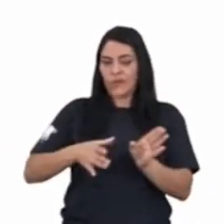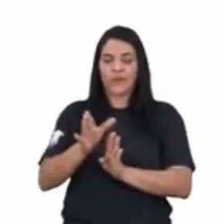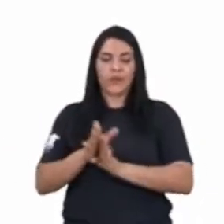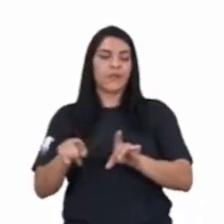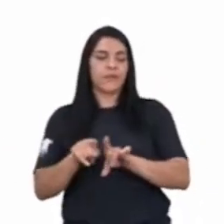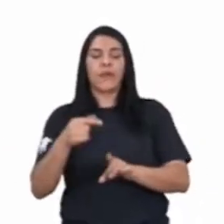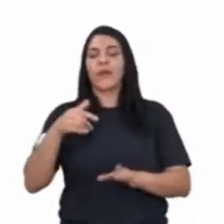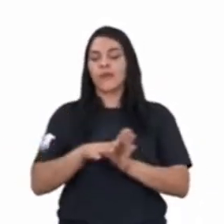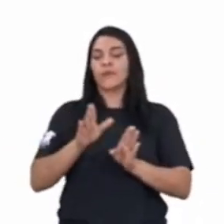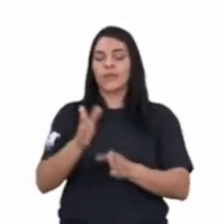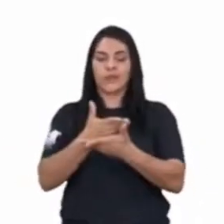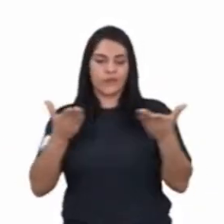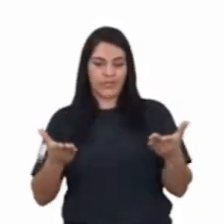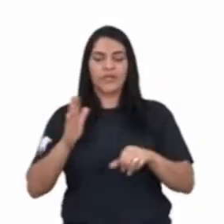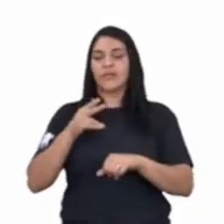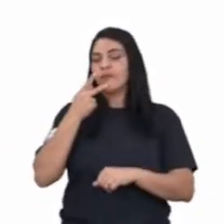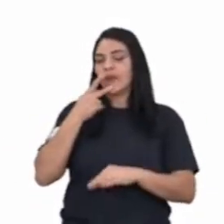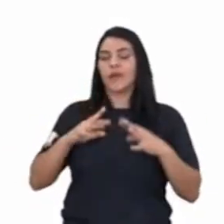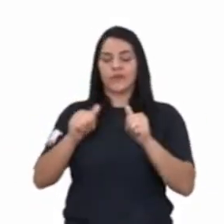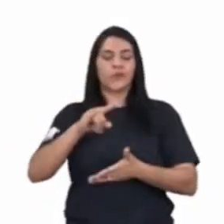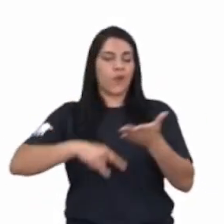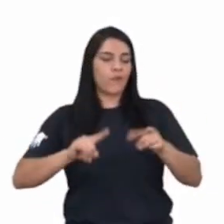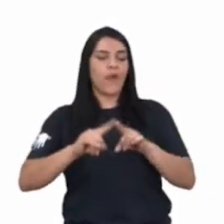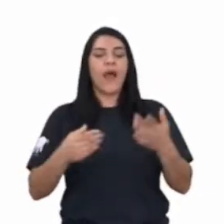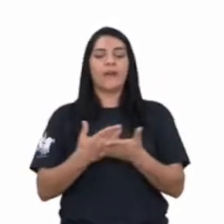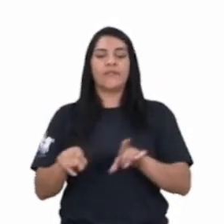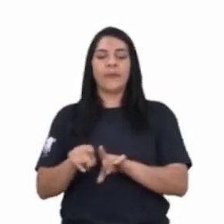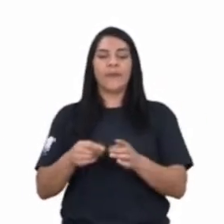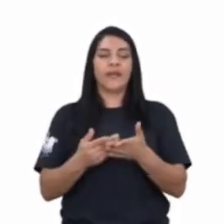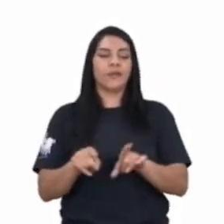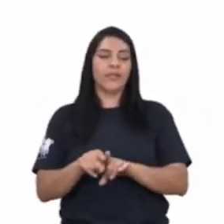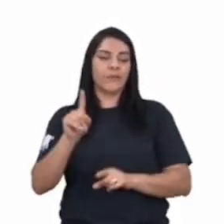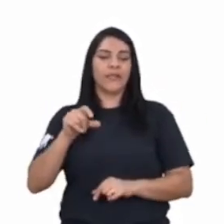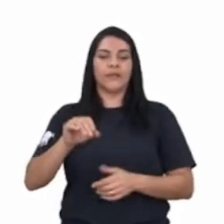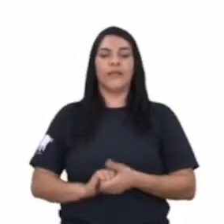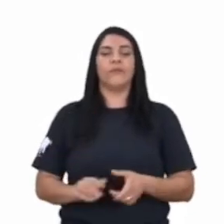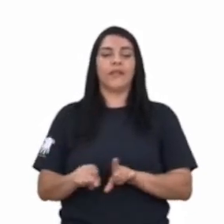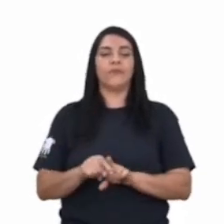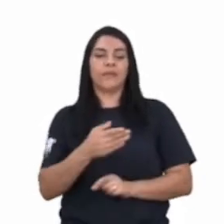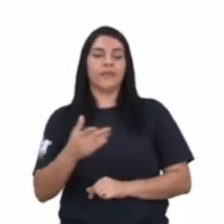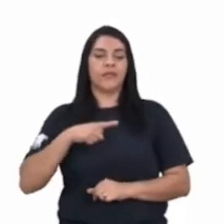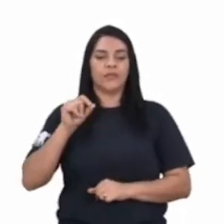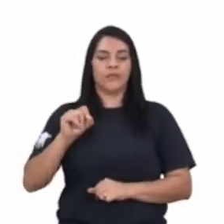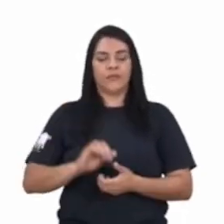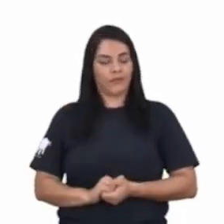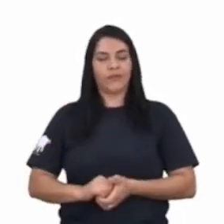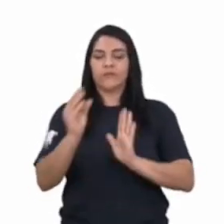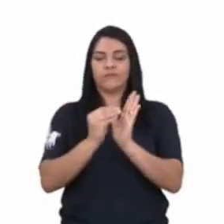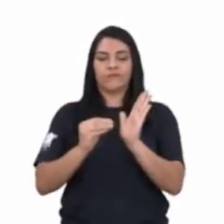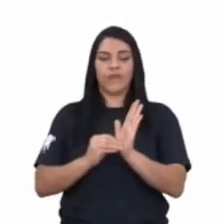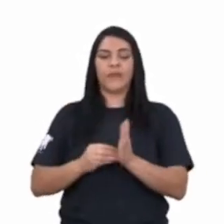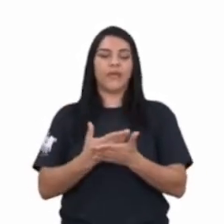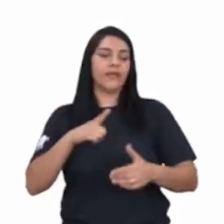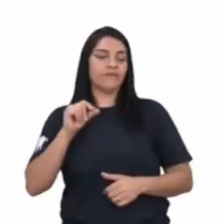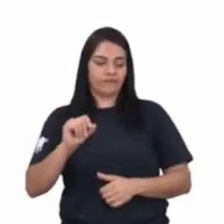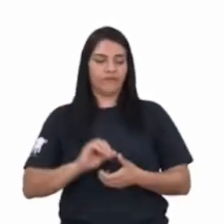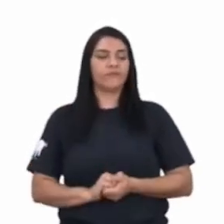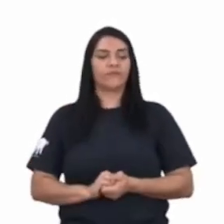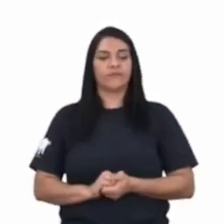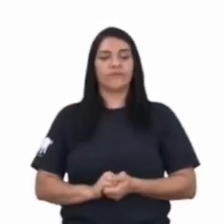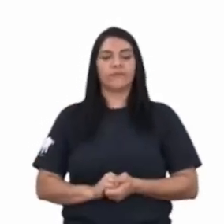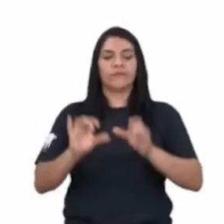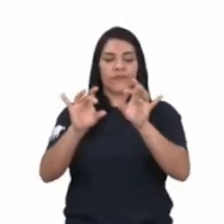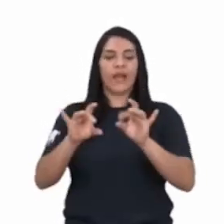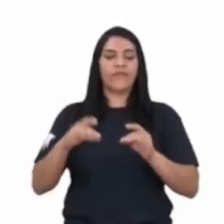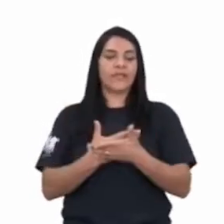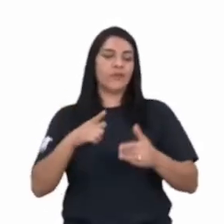e eu aconselho vocês, depois a gente vai falar um pouquinho mais sobre os documentos. Mas quais que elas são, né? Uma tarefa especial de retomada dos conteúdos essenciais do ano anterior, uma